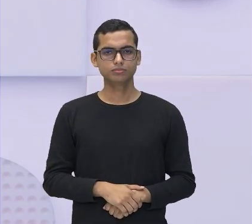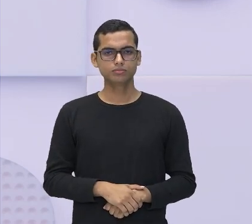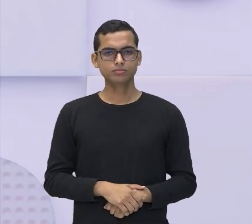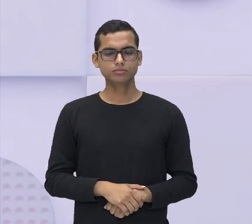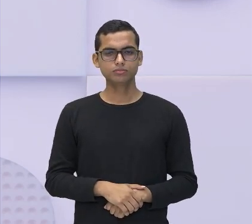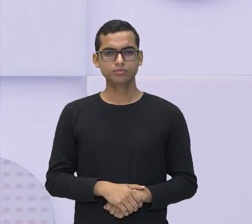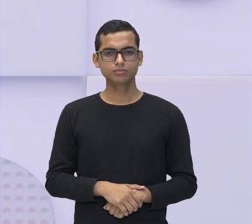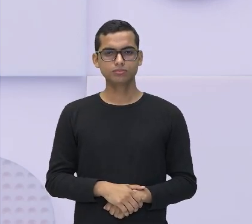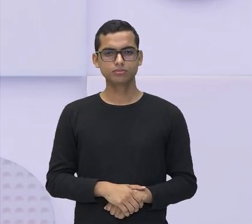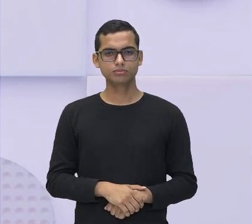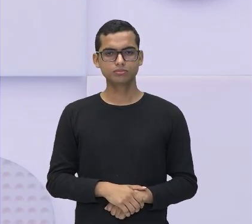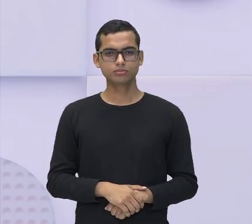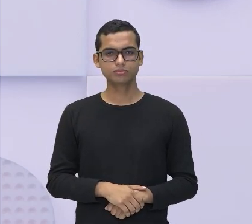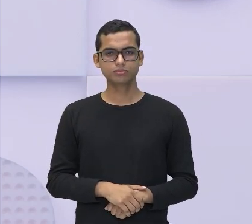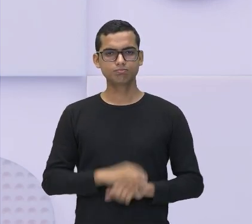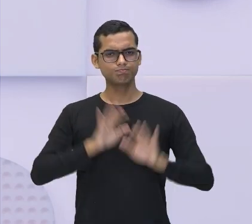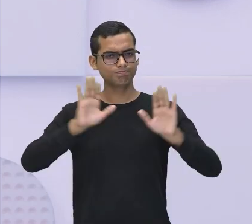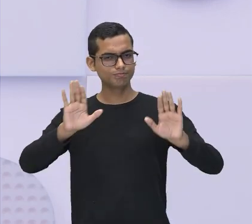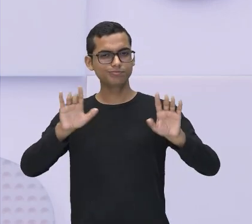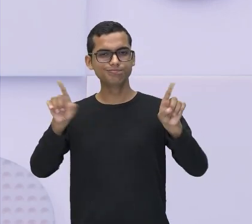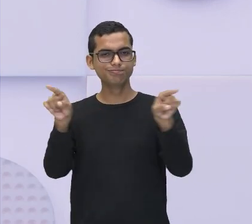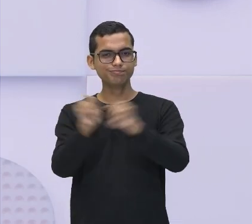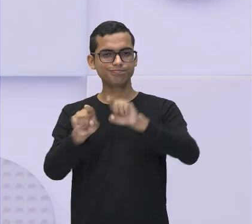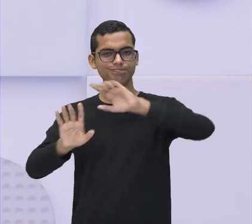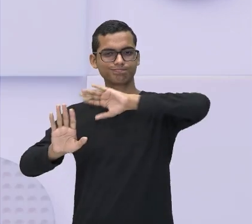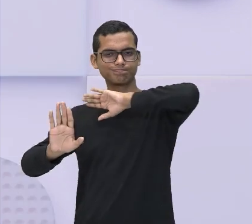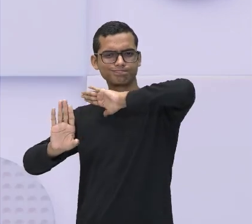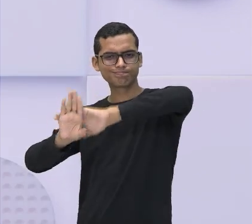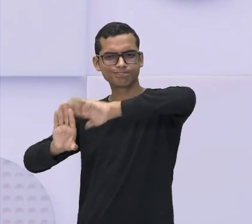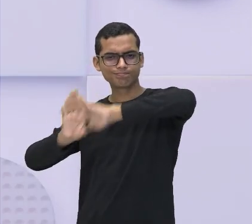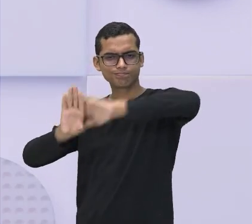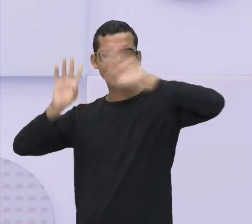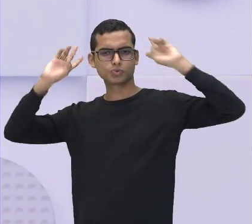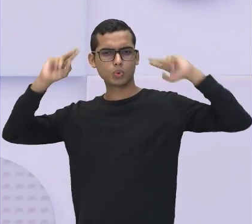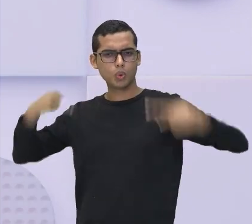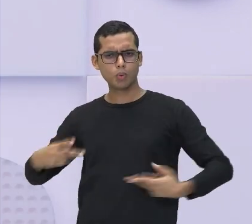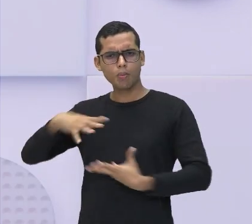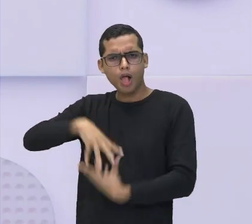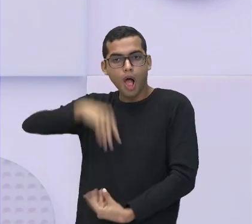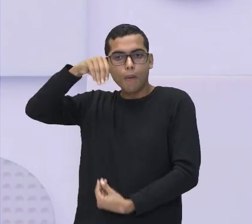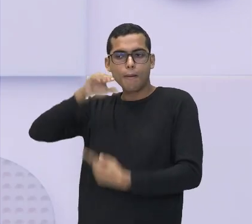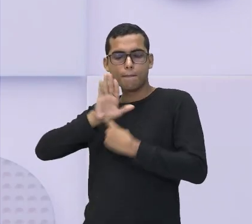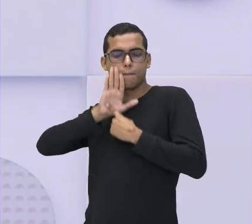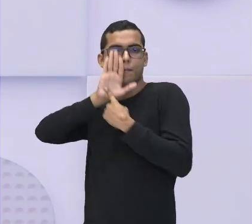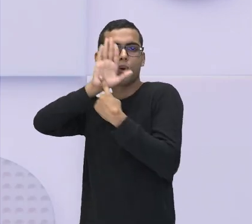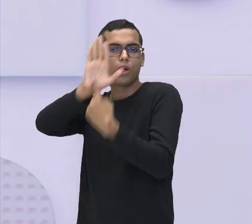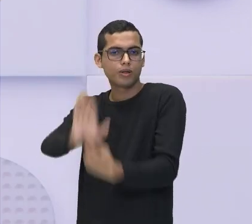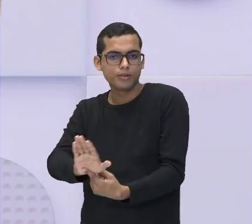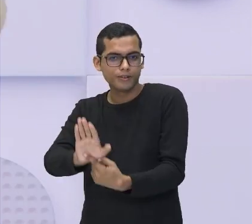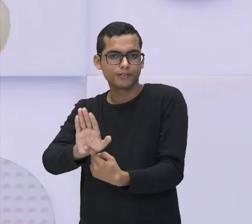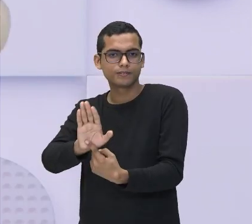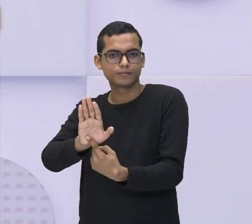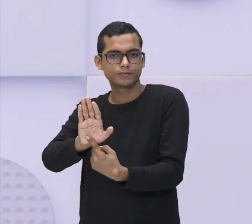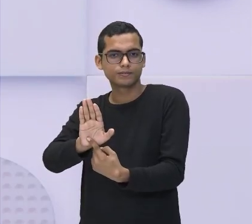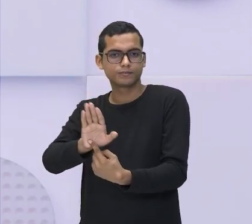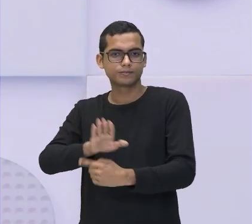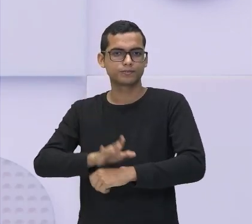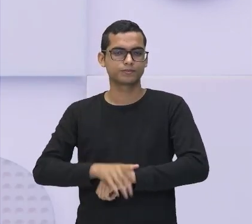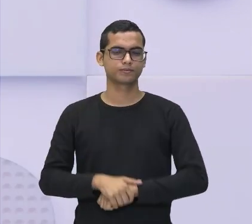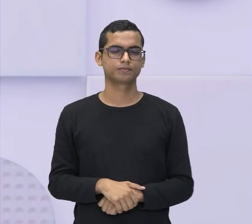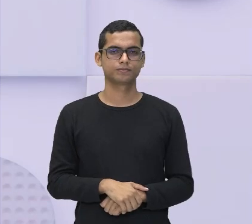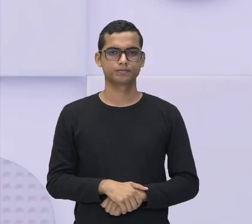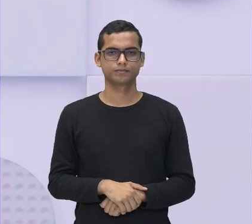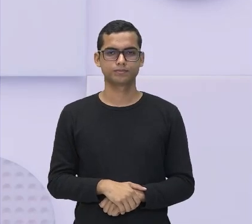eles revelam a profundidade da subjetividade da alma humana. Ele revela, na verdade,